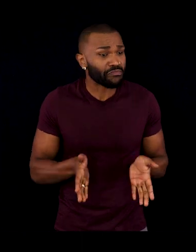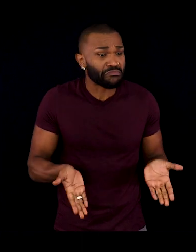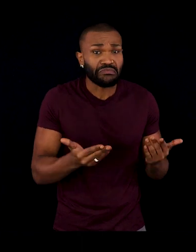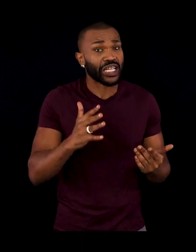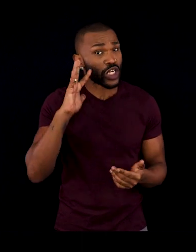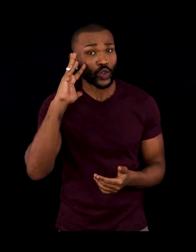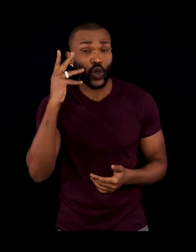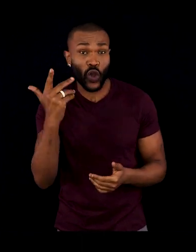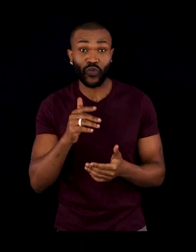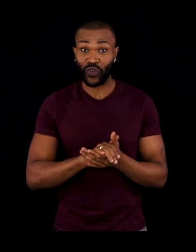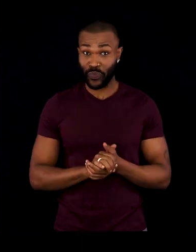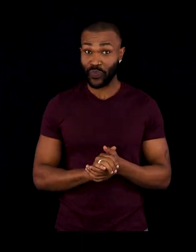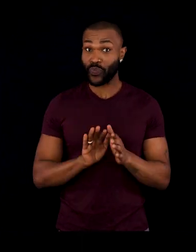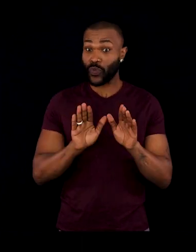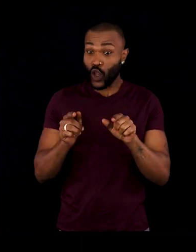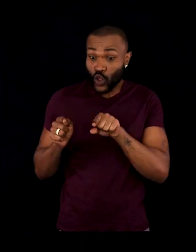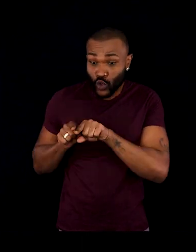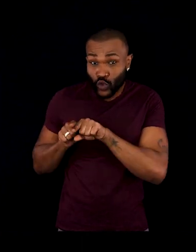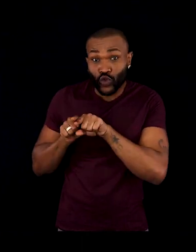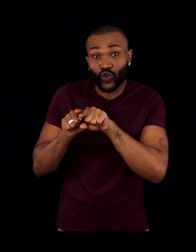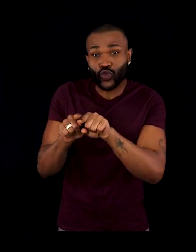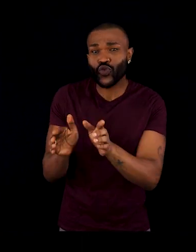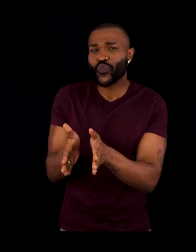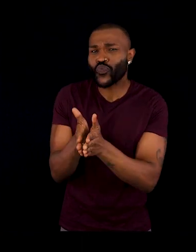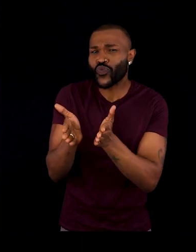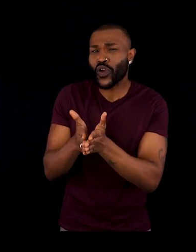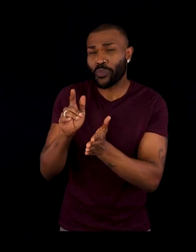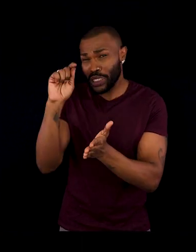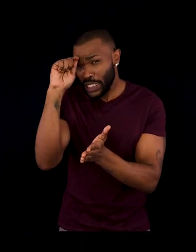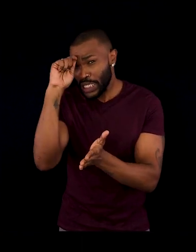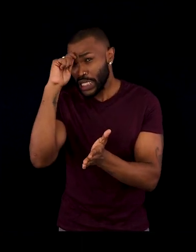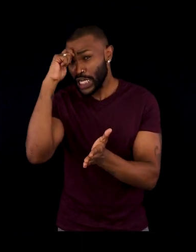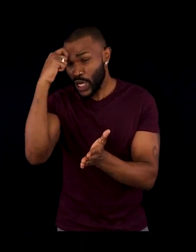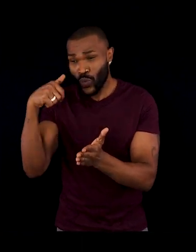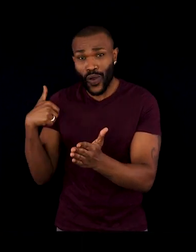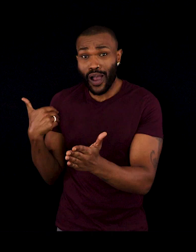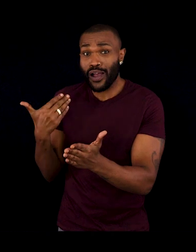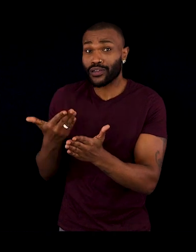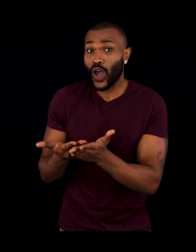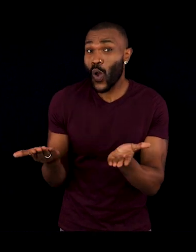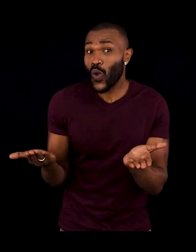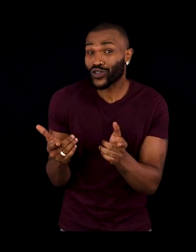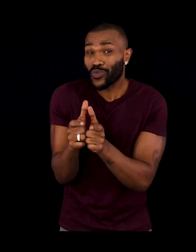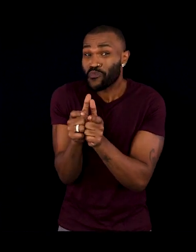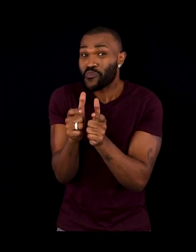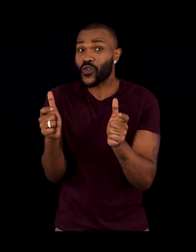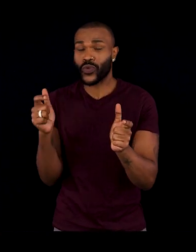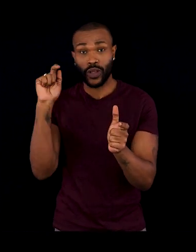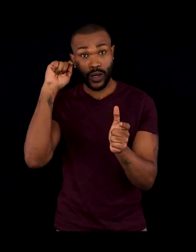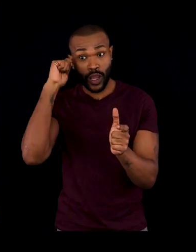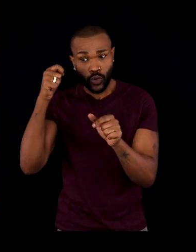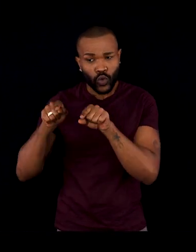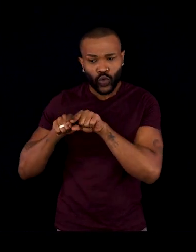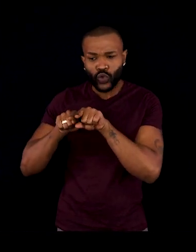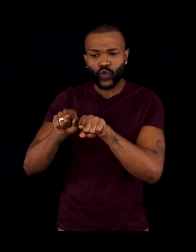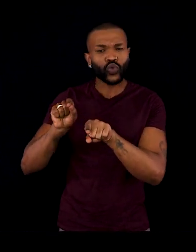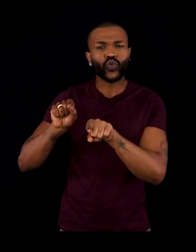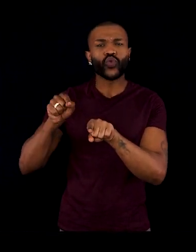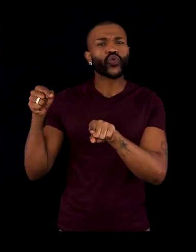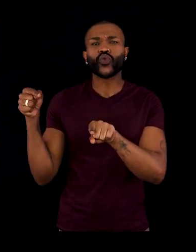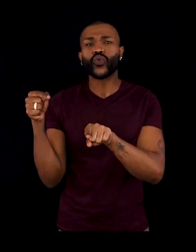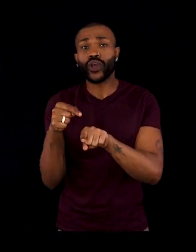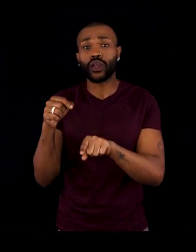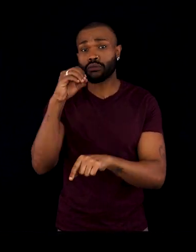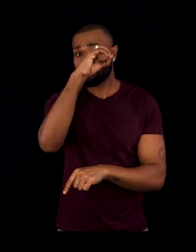virar, né? A grande companheira da miséria do negro, que persiste até hoje para muitos negros, foi